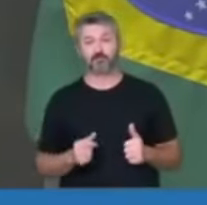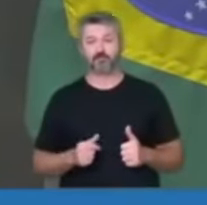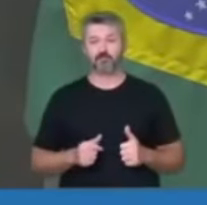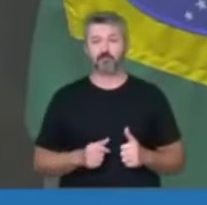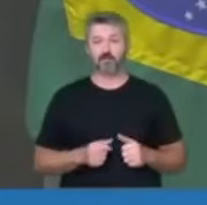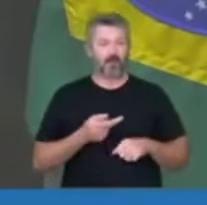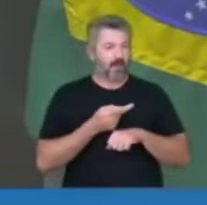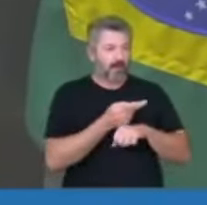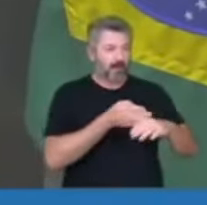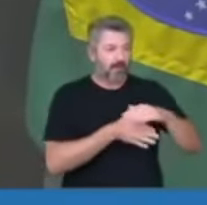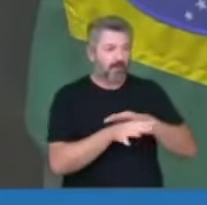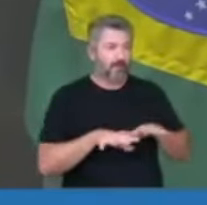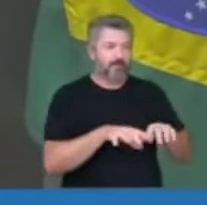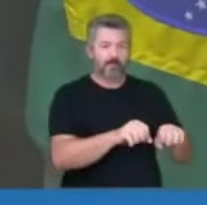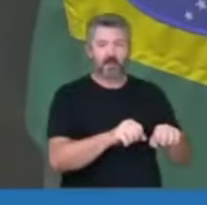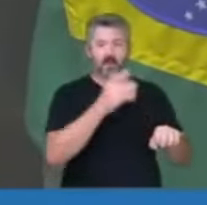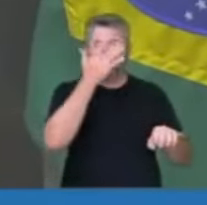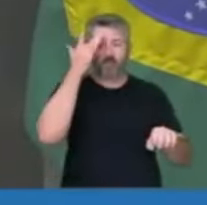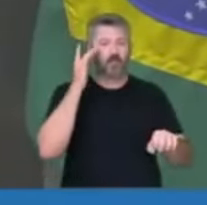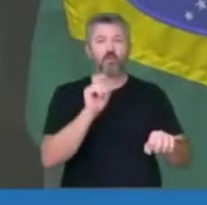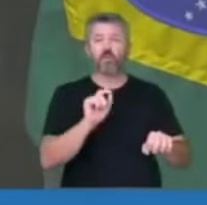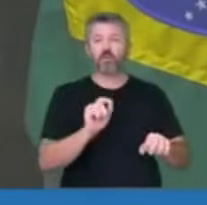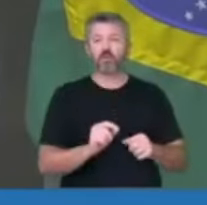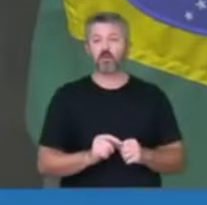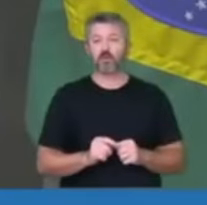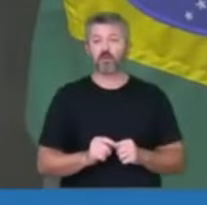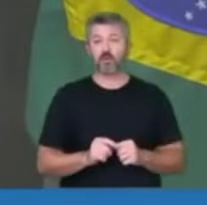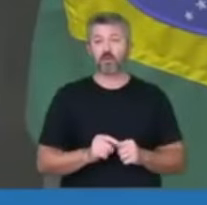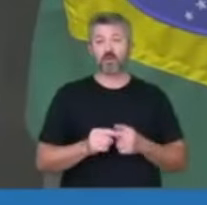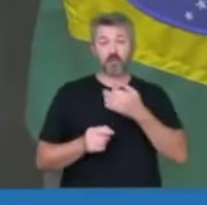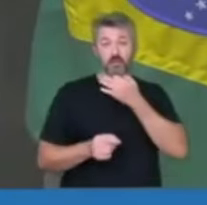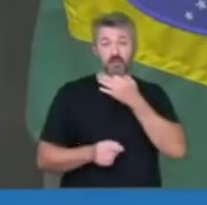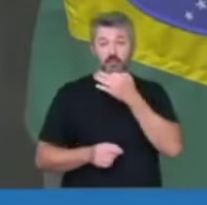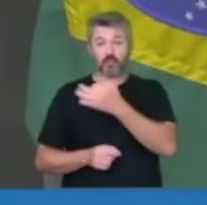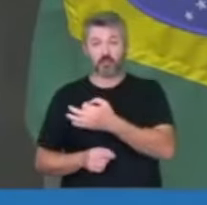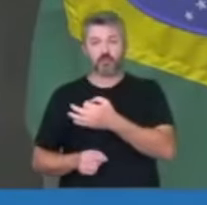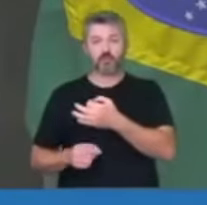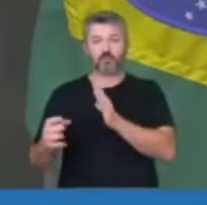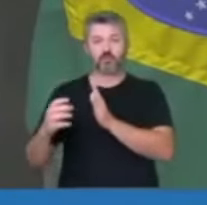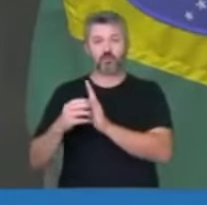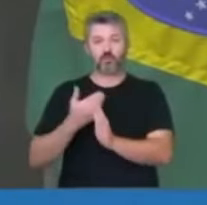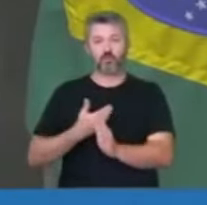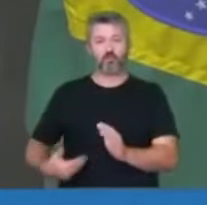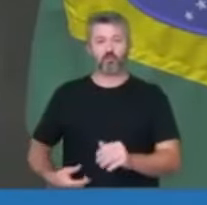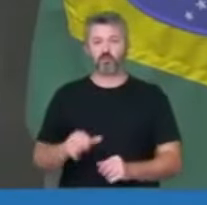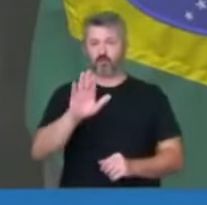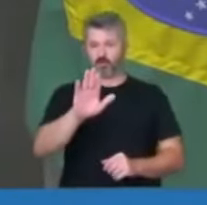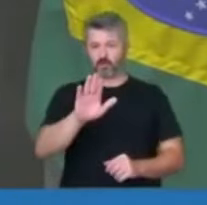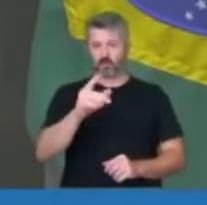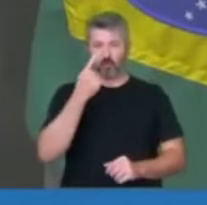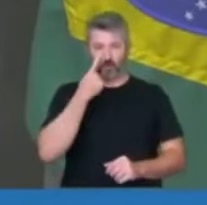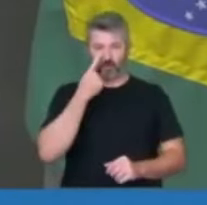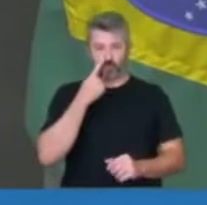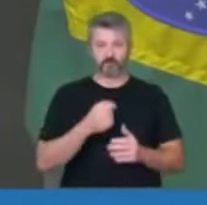buscas e apreensões contra pessoas, Gustavo Gaia, que criticaram um servidor público. Agora vejam só,